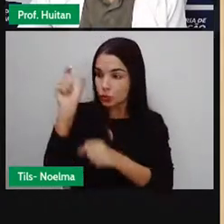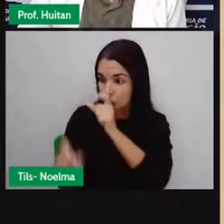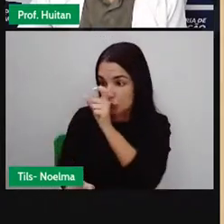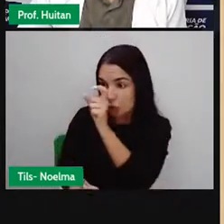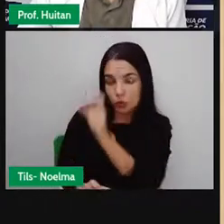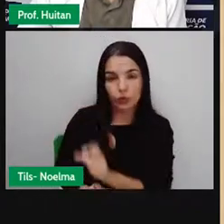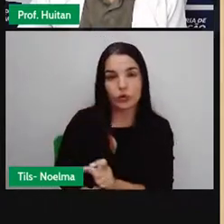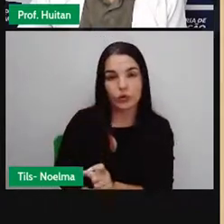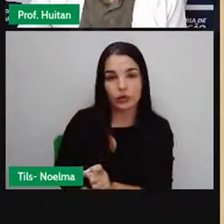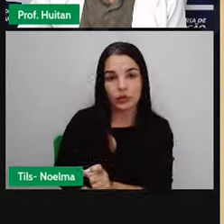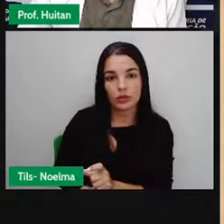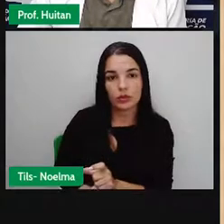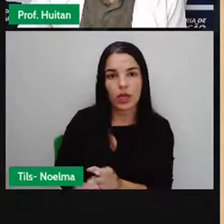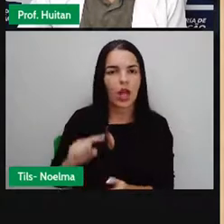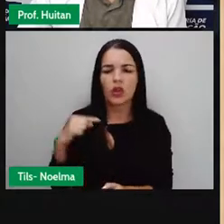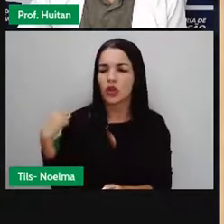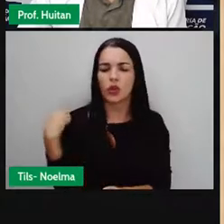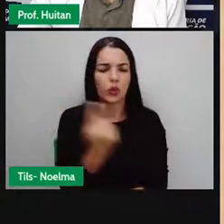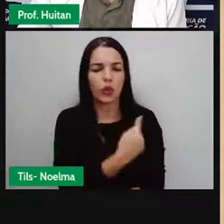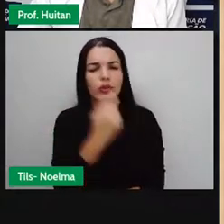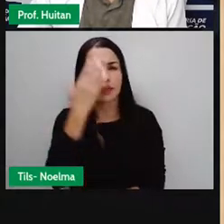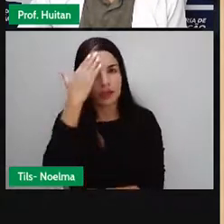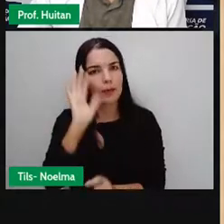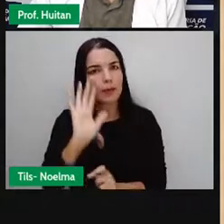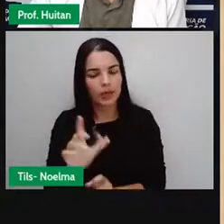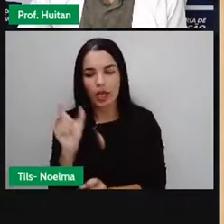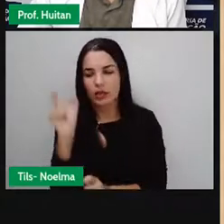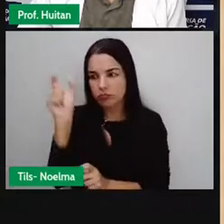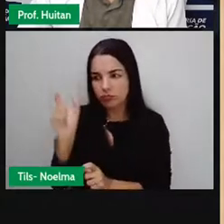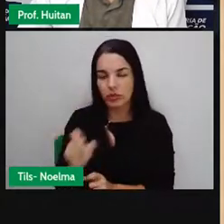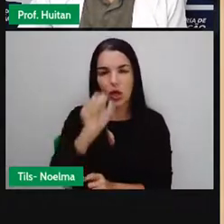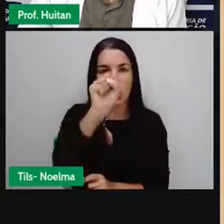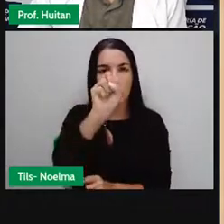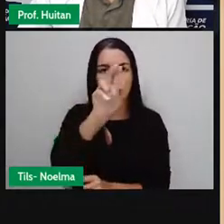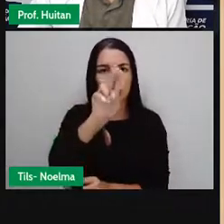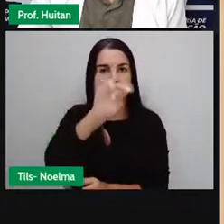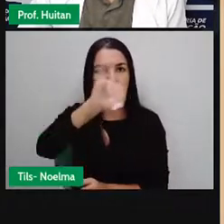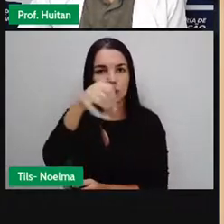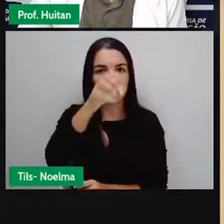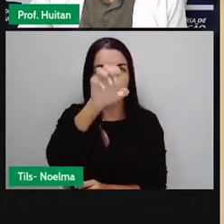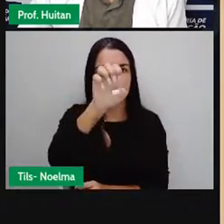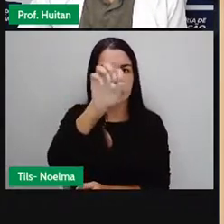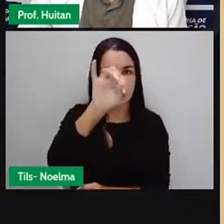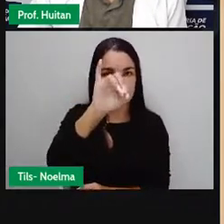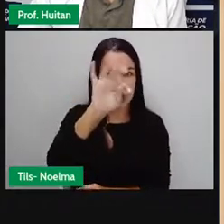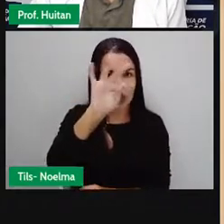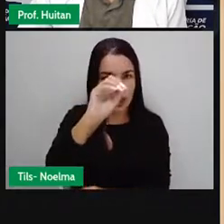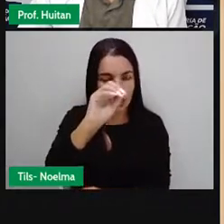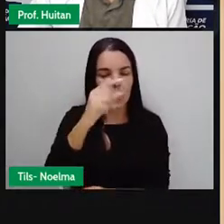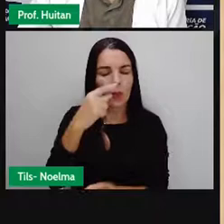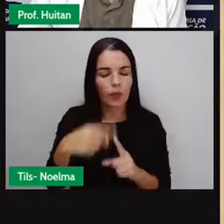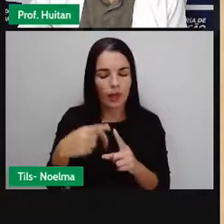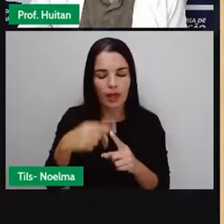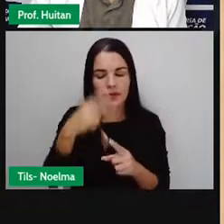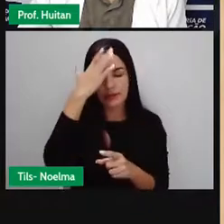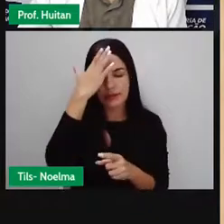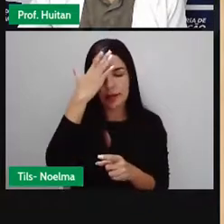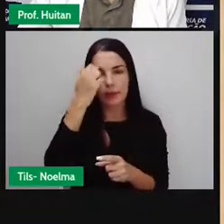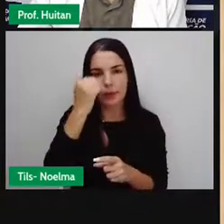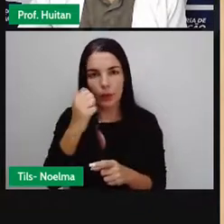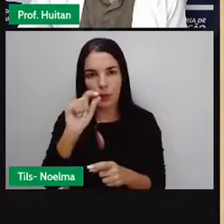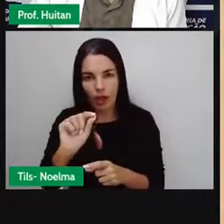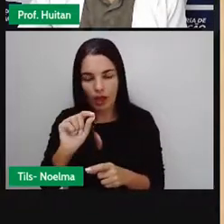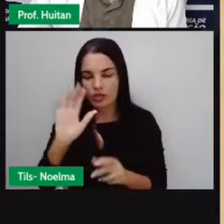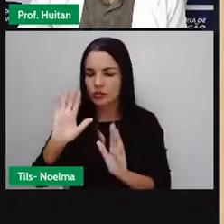Todos nós já sabemos o que é um sujeito. O sujeito numa frase é aquele indivíduo que pratica, é o ser